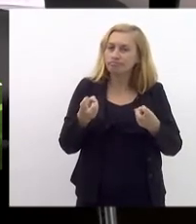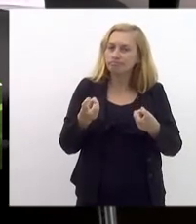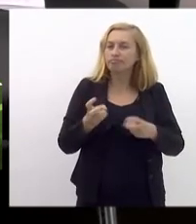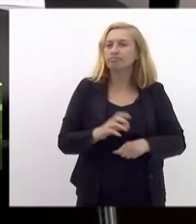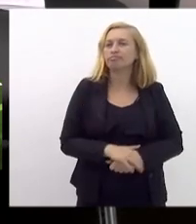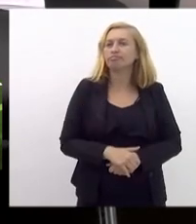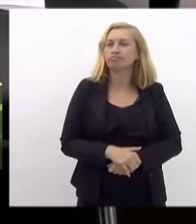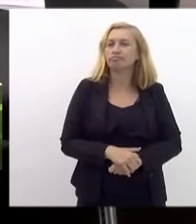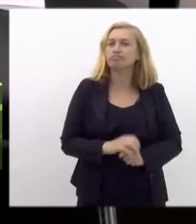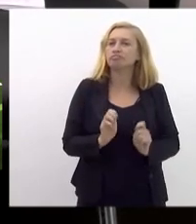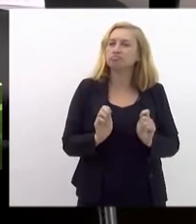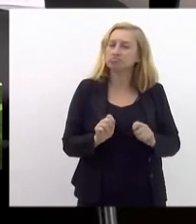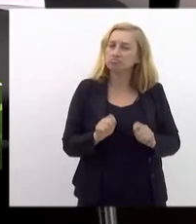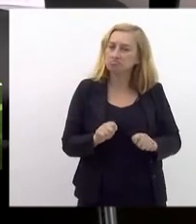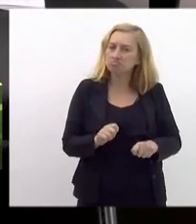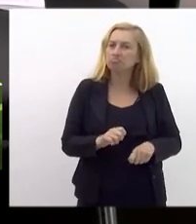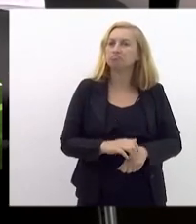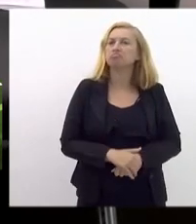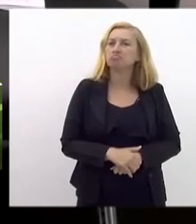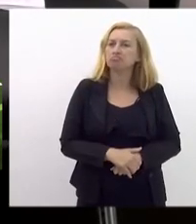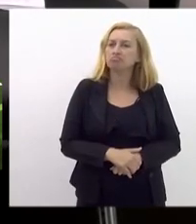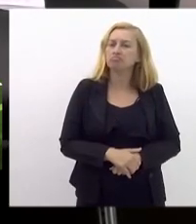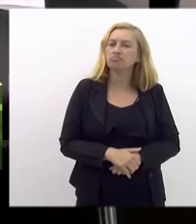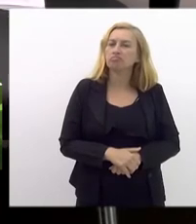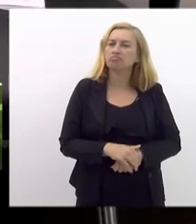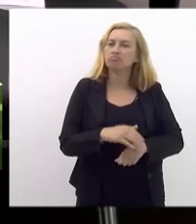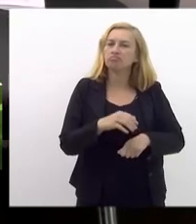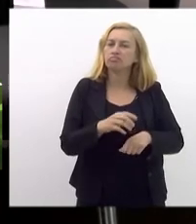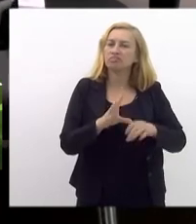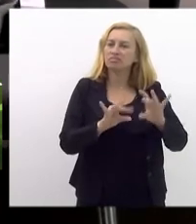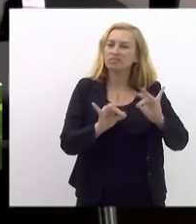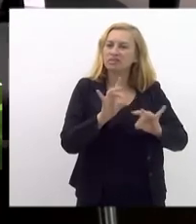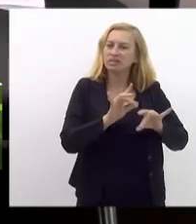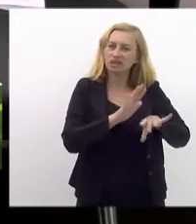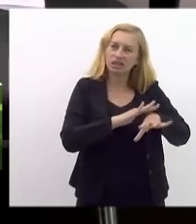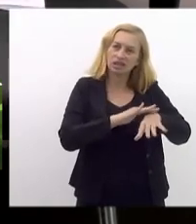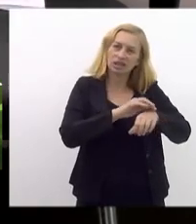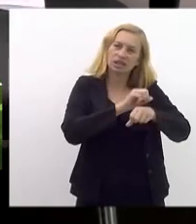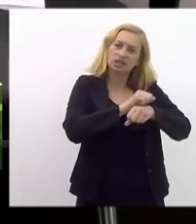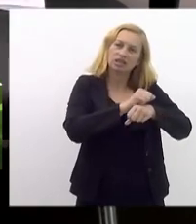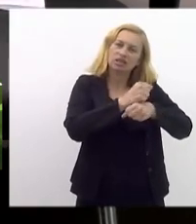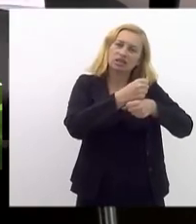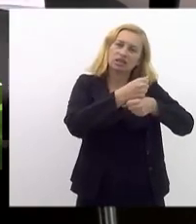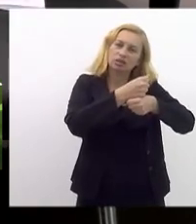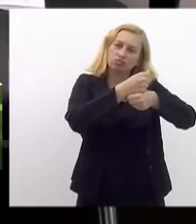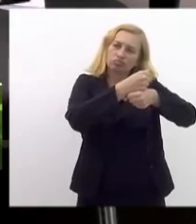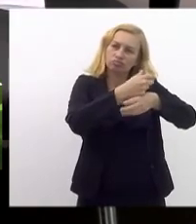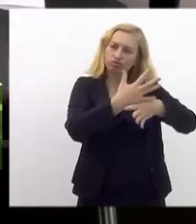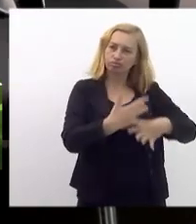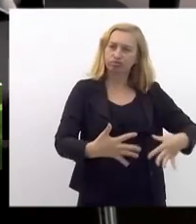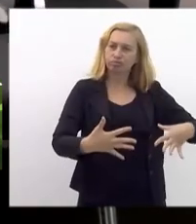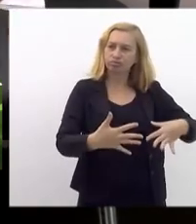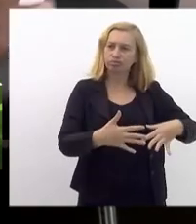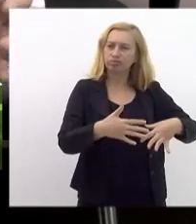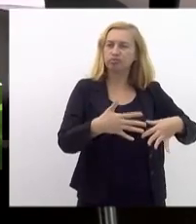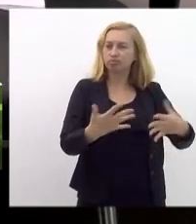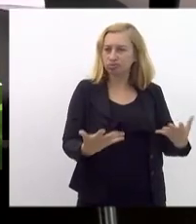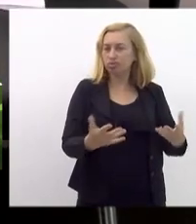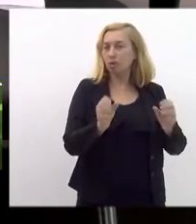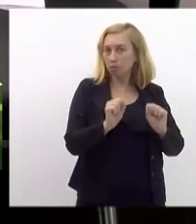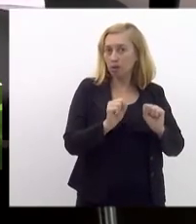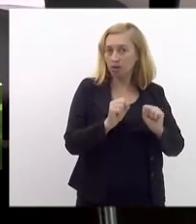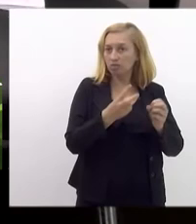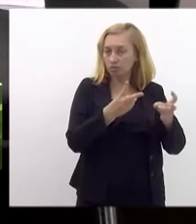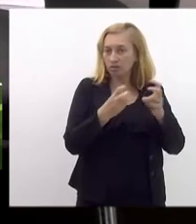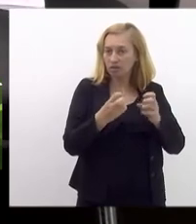possíveis potenciais deslizamentos de terra a partir de medição de umidade, deslocamento, pressão, etc., de